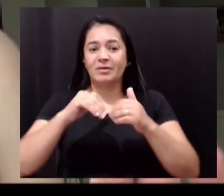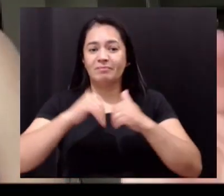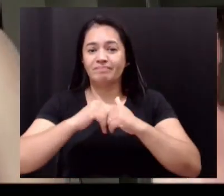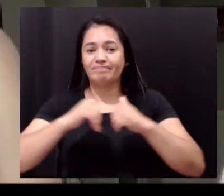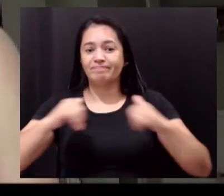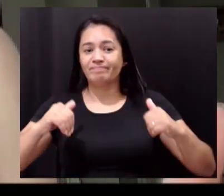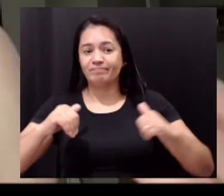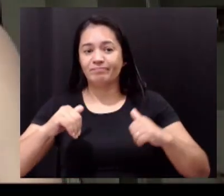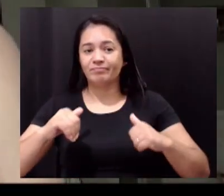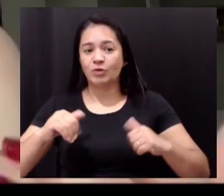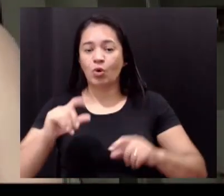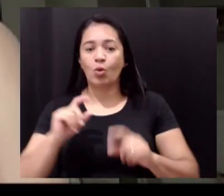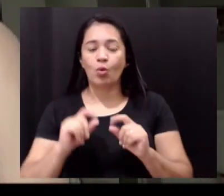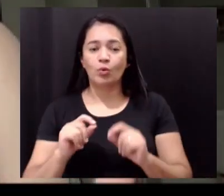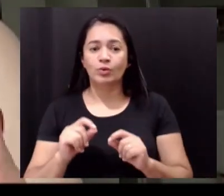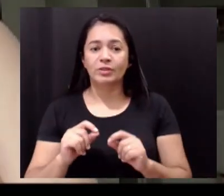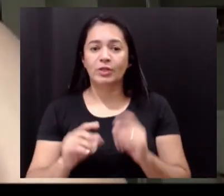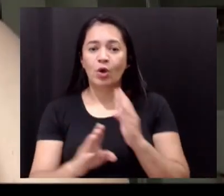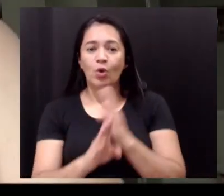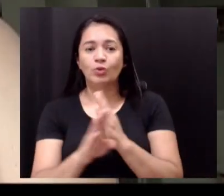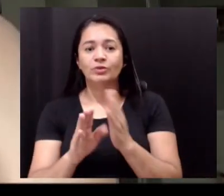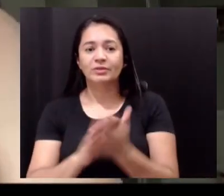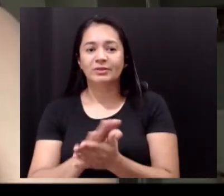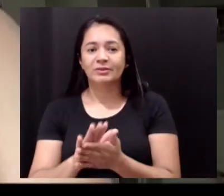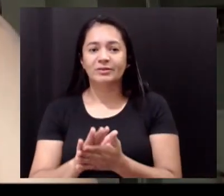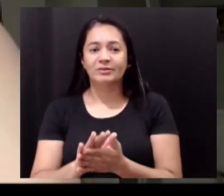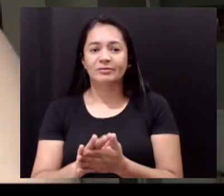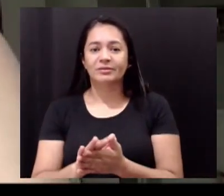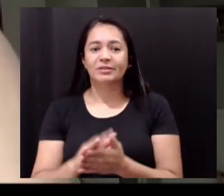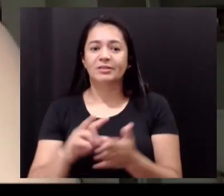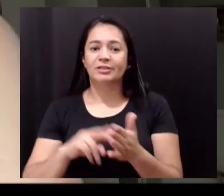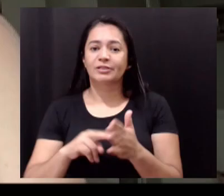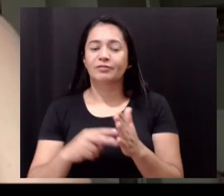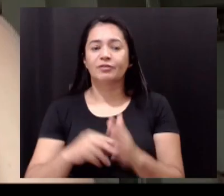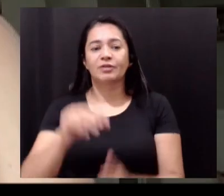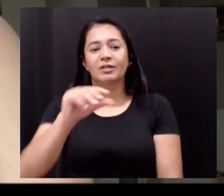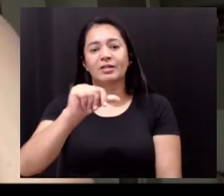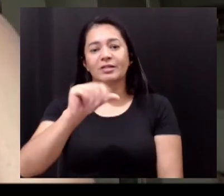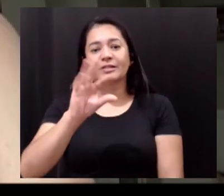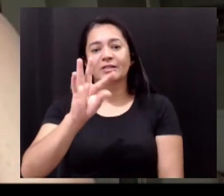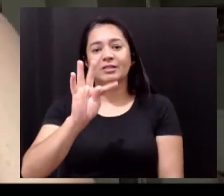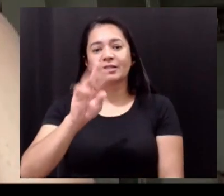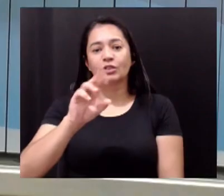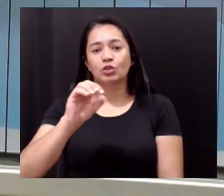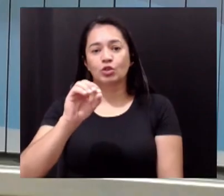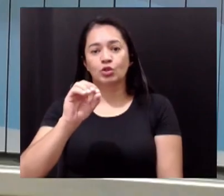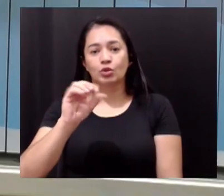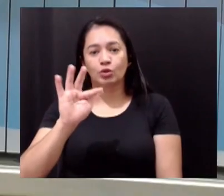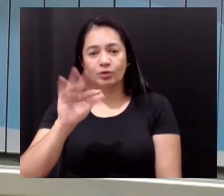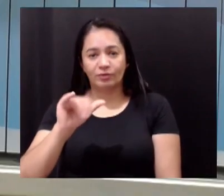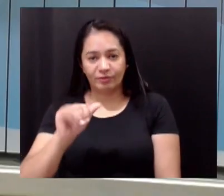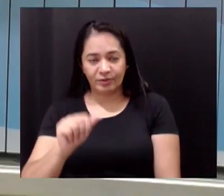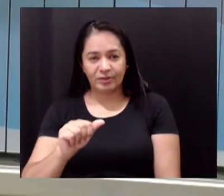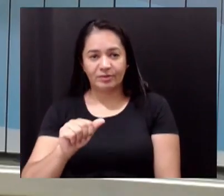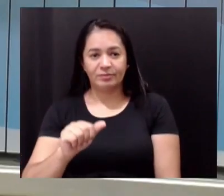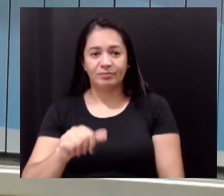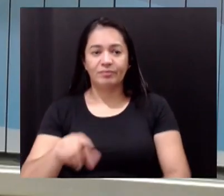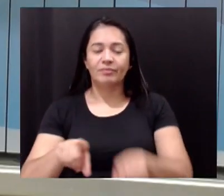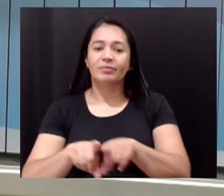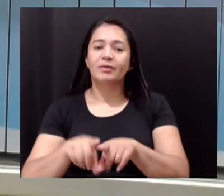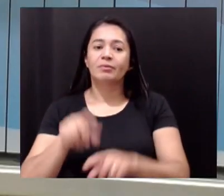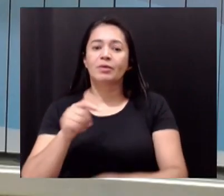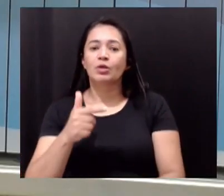nenhum achado e isso foi uma atrofia, né? Foi por conta da falta de hormônios. Outra questão também que sempre gera